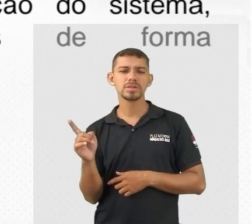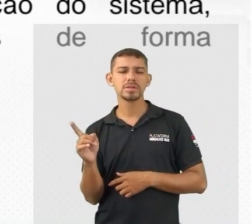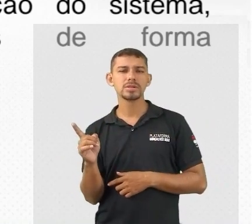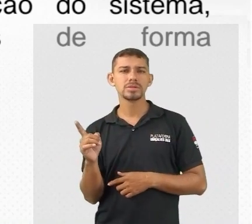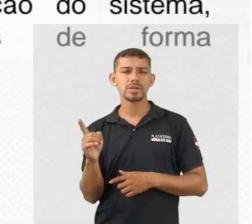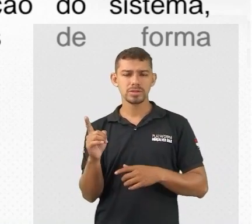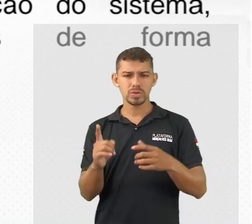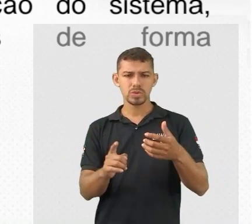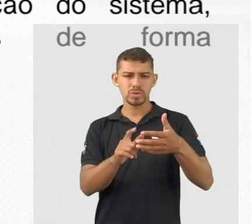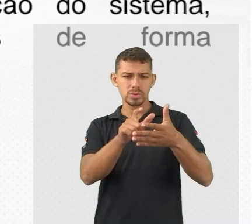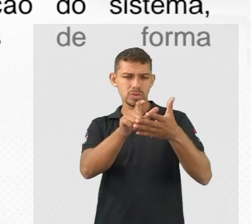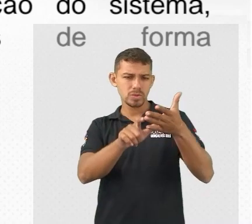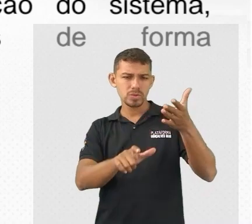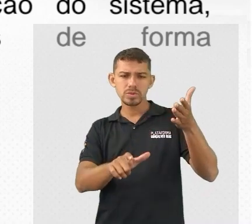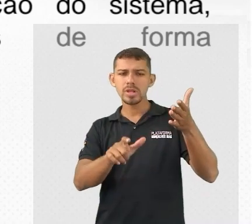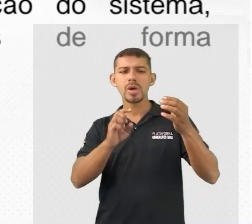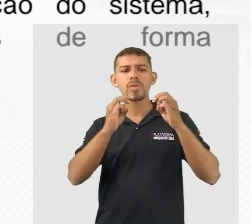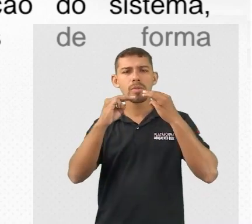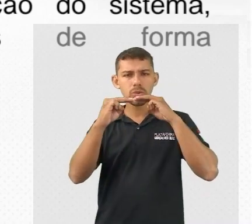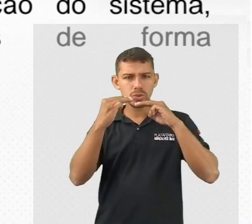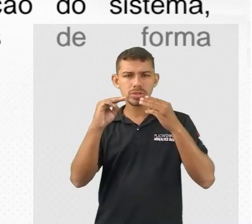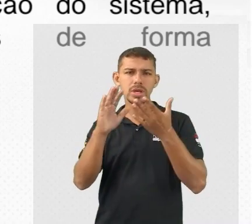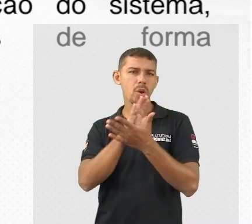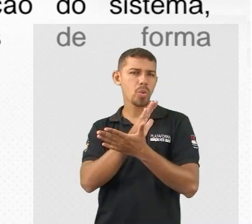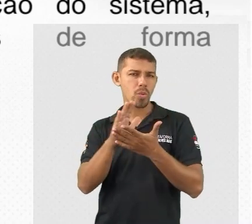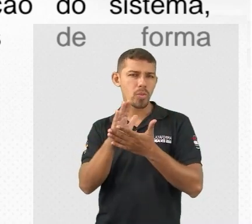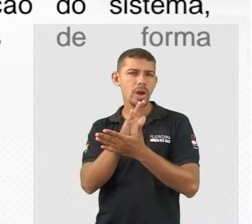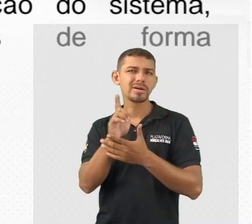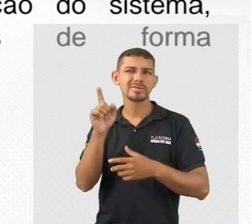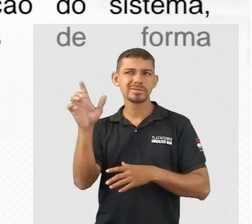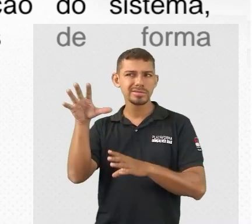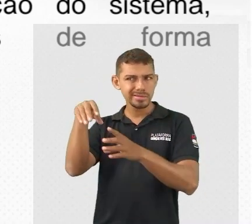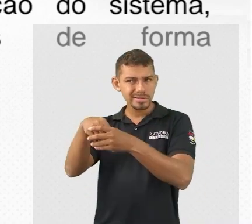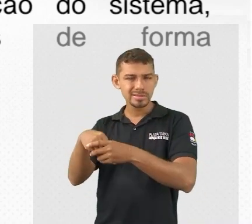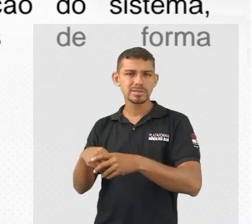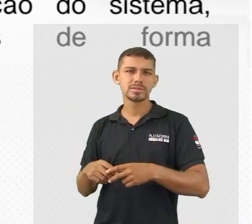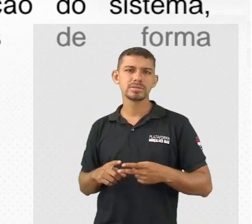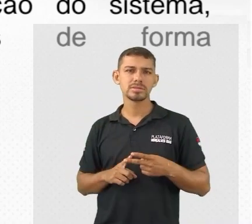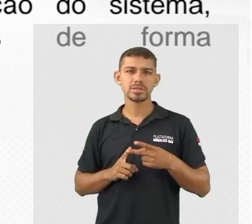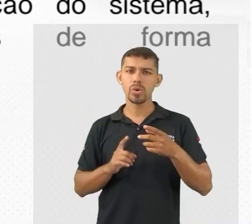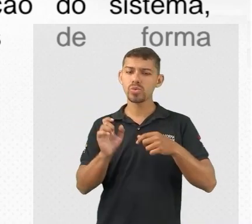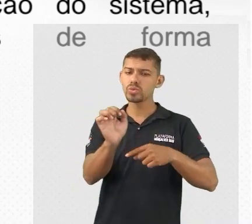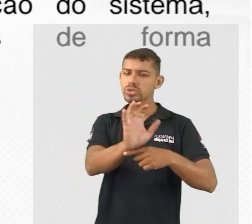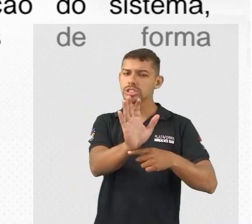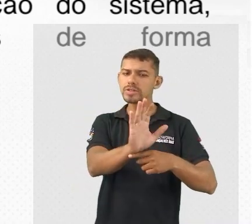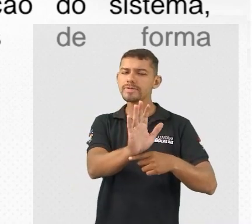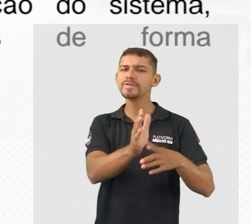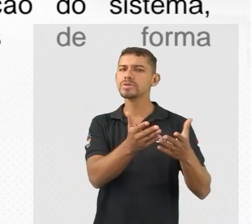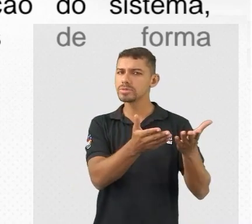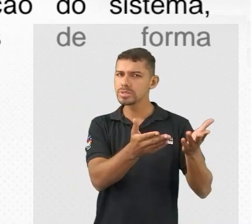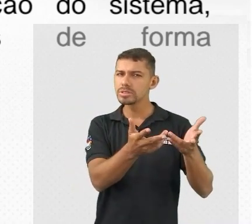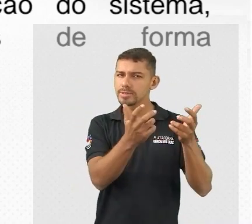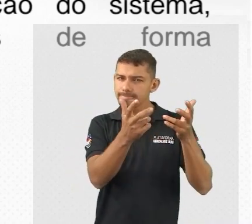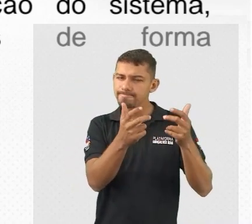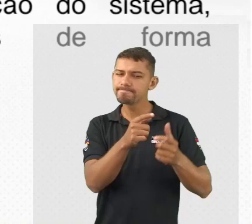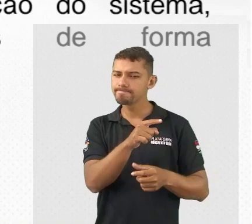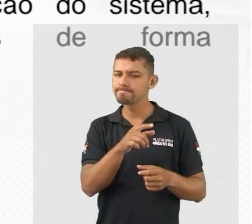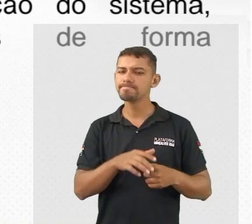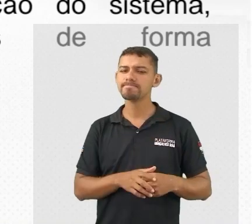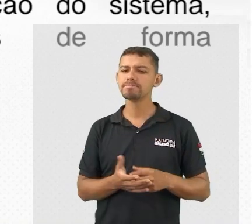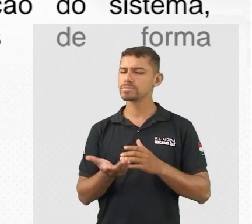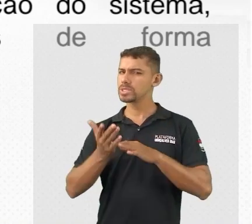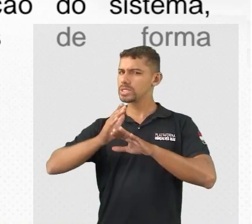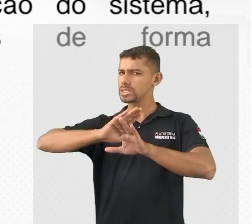estão contidas em algumas músicas, percebam as mensagens que estão contidas em alguns filmes, percebam as mensagens que